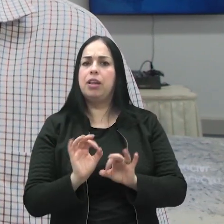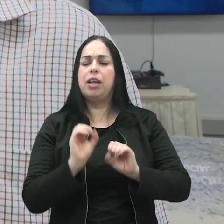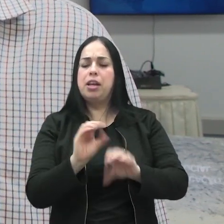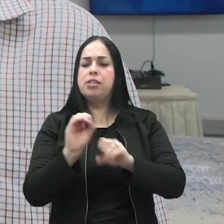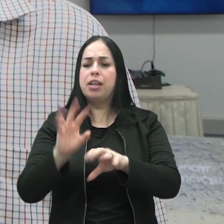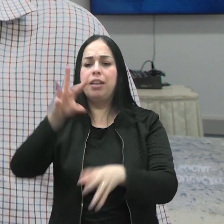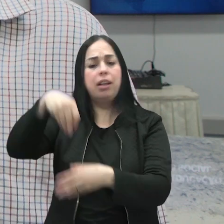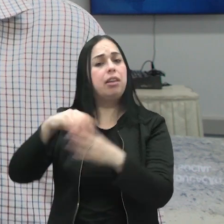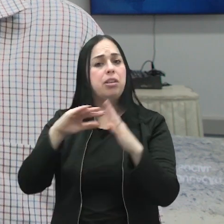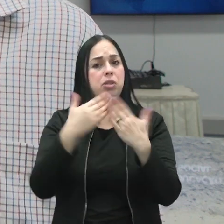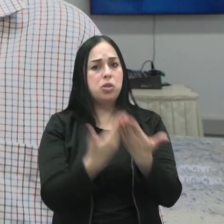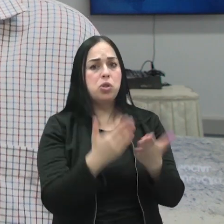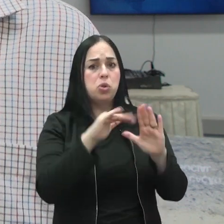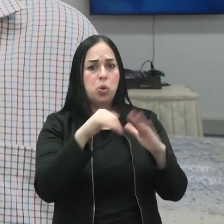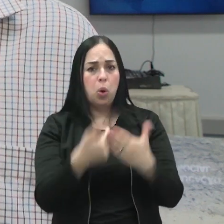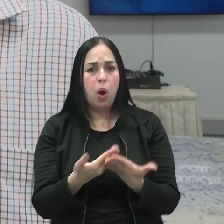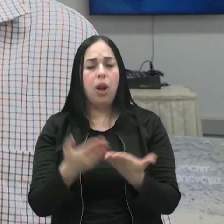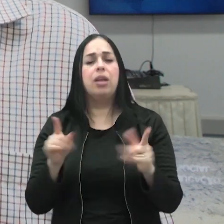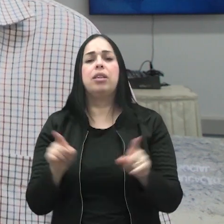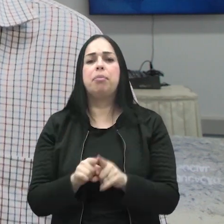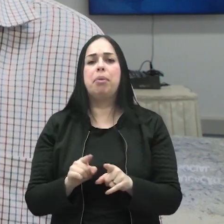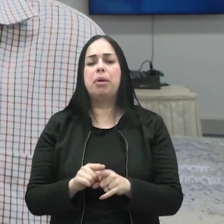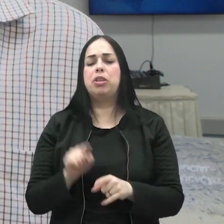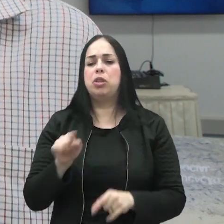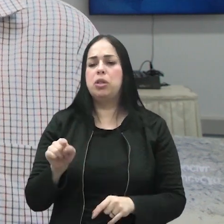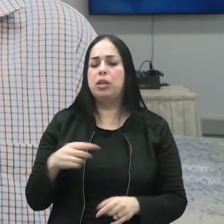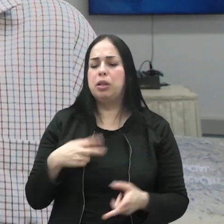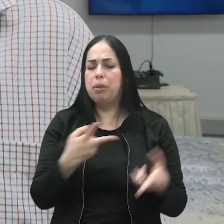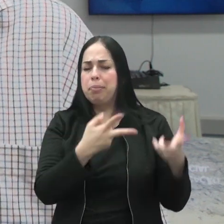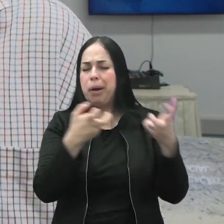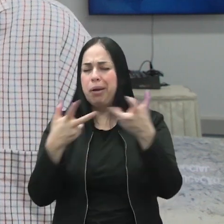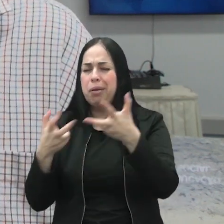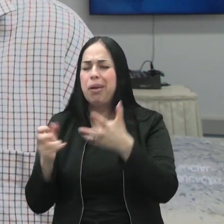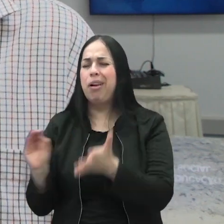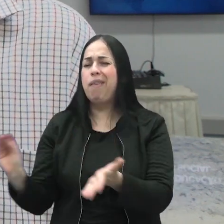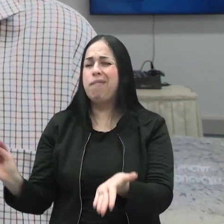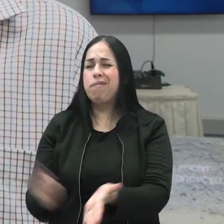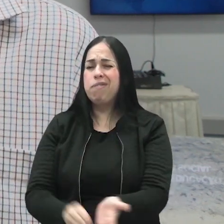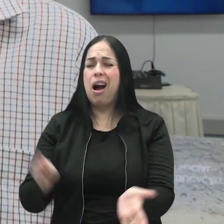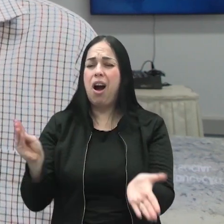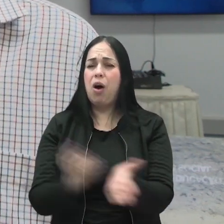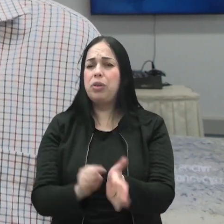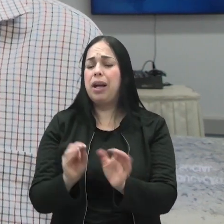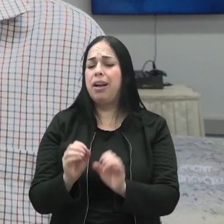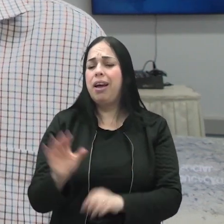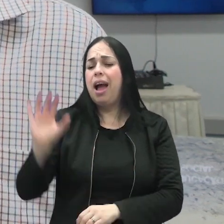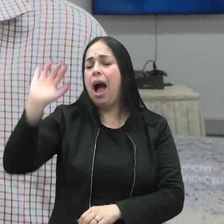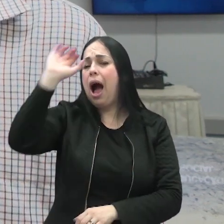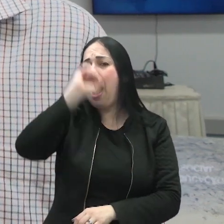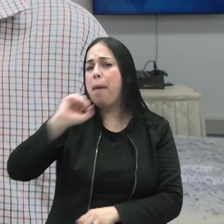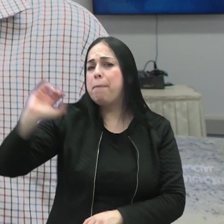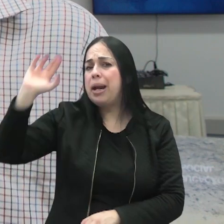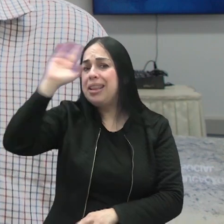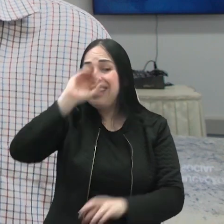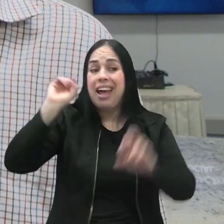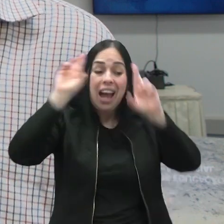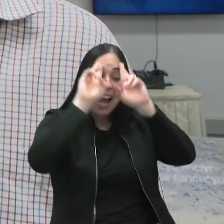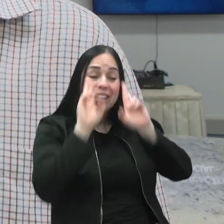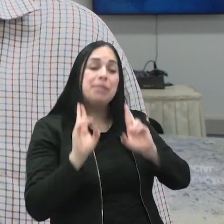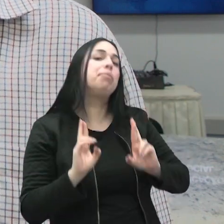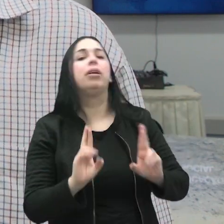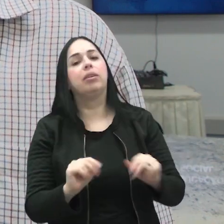assunto para as escolas. Eu reparei em muitas ações que a gente tem junto a crianças, jovens, ainda falta essa educação para